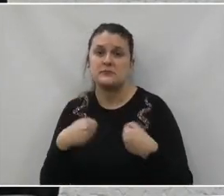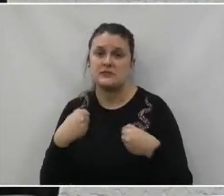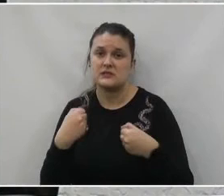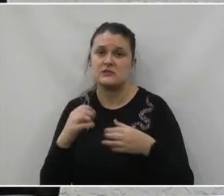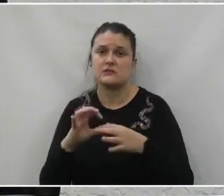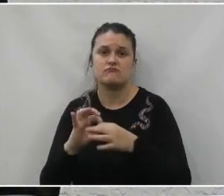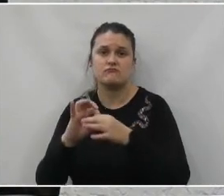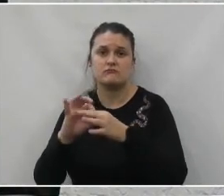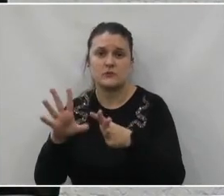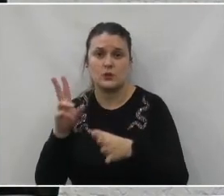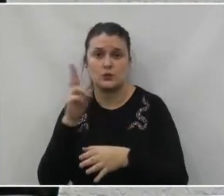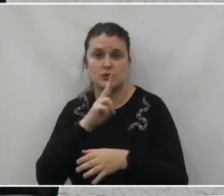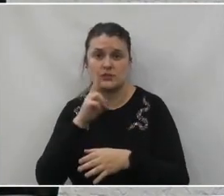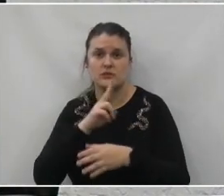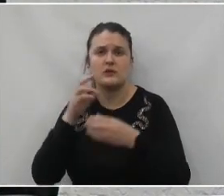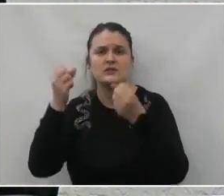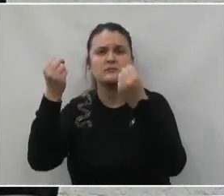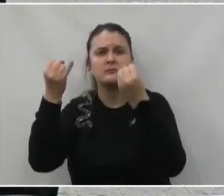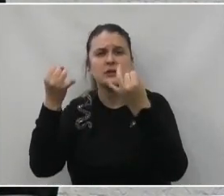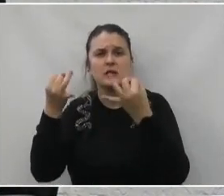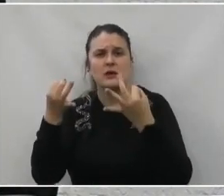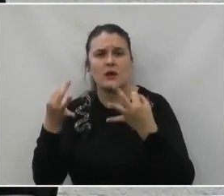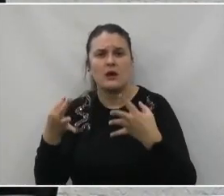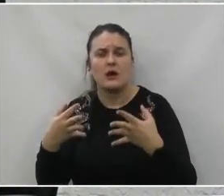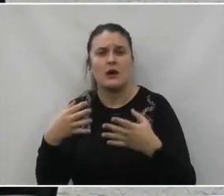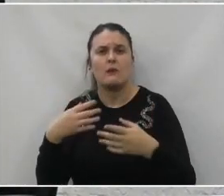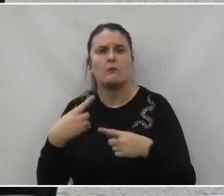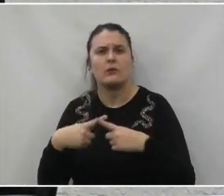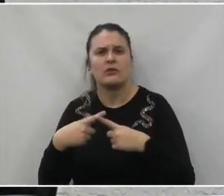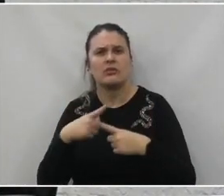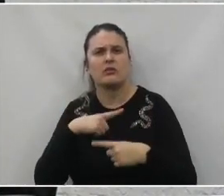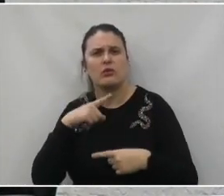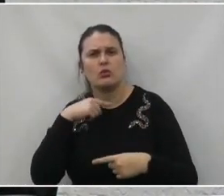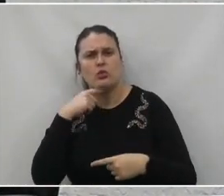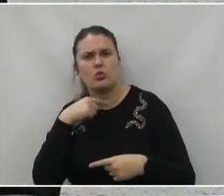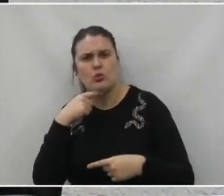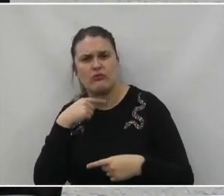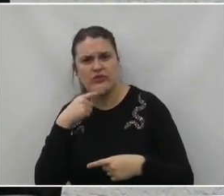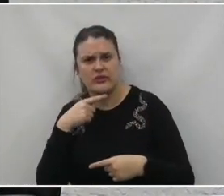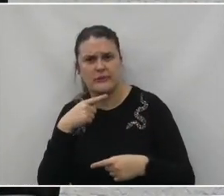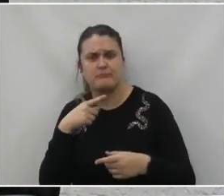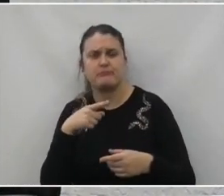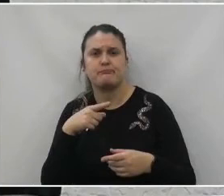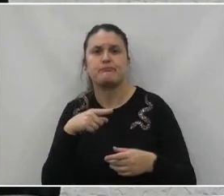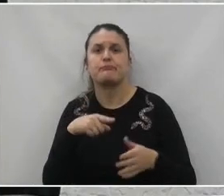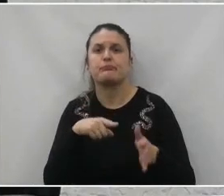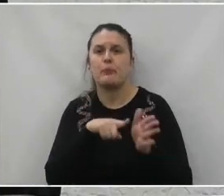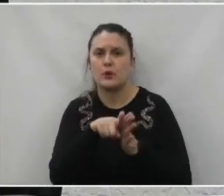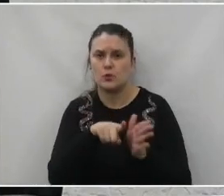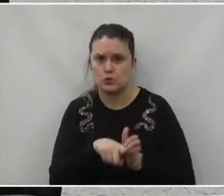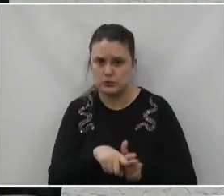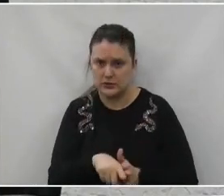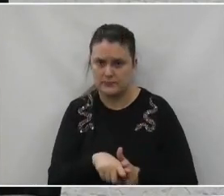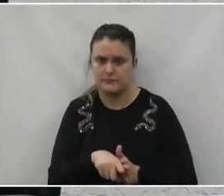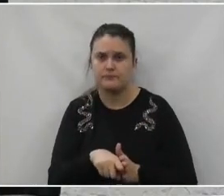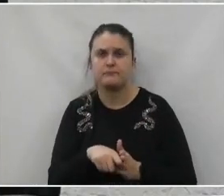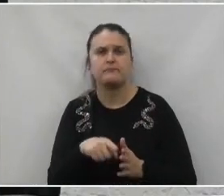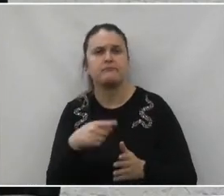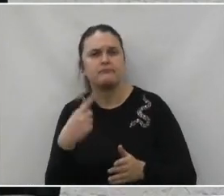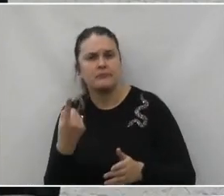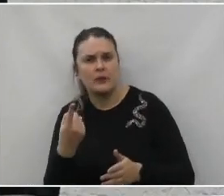de urgência, esclarecimentos acerca dos questionamentos feitos abaixo, sendo eles, com